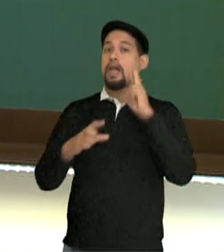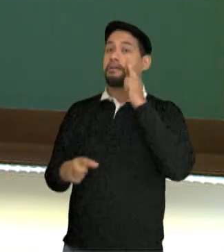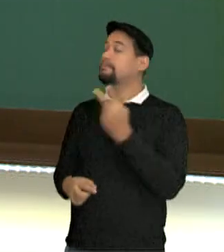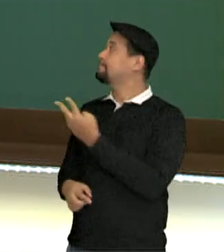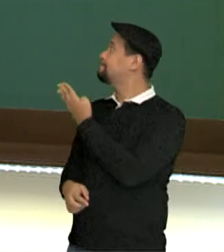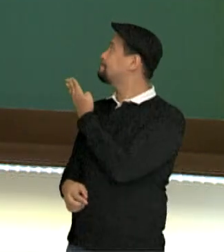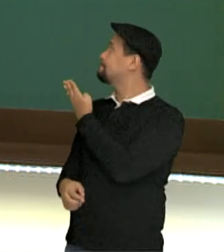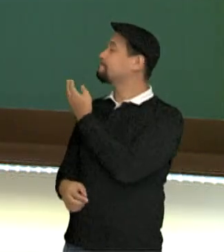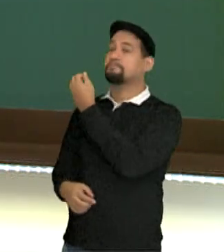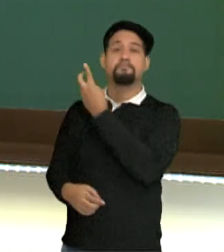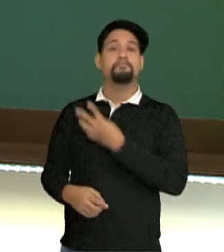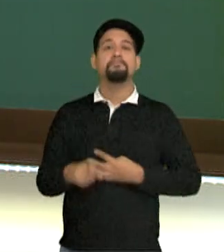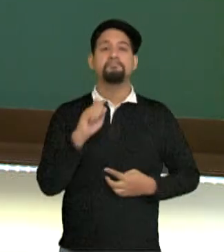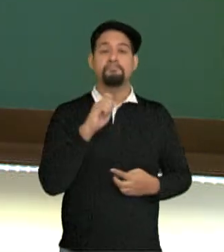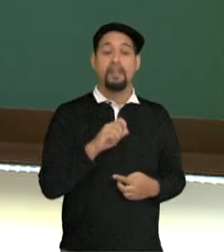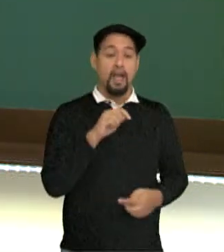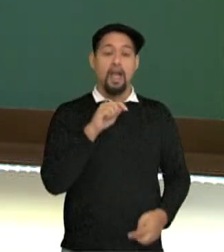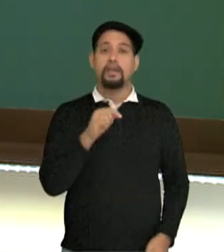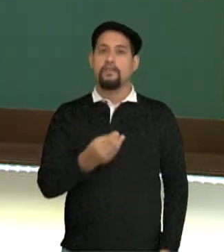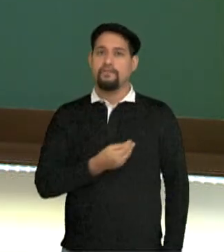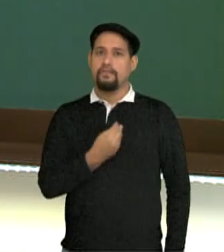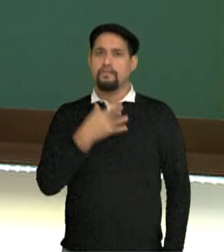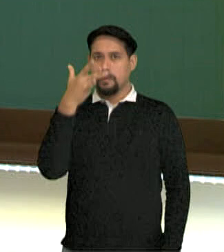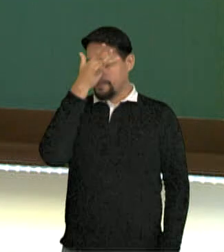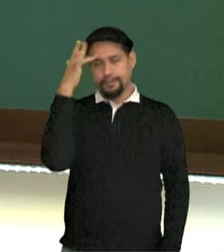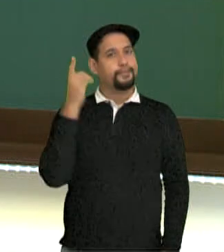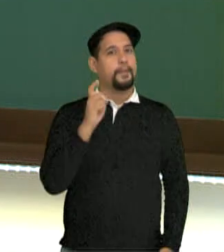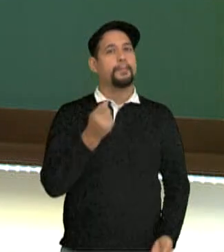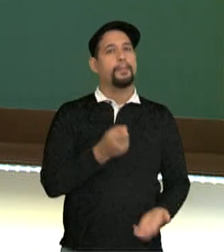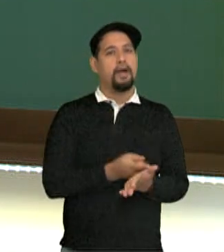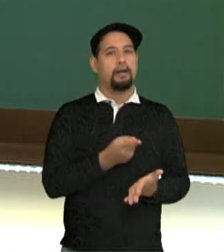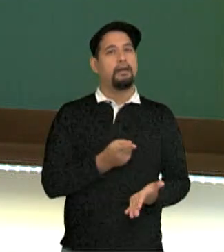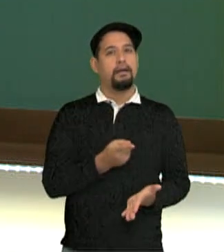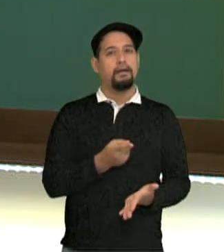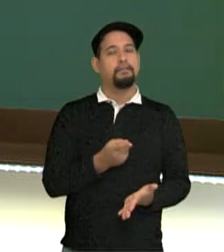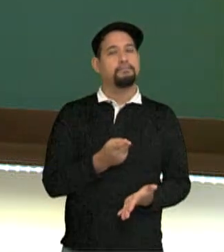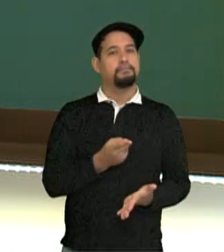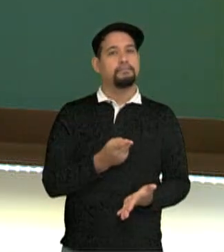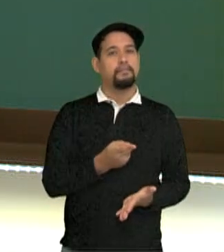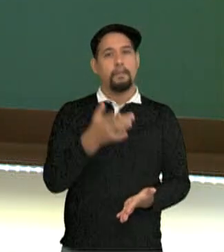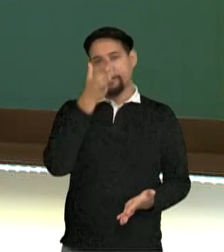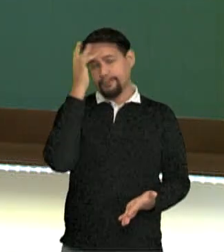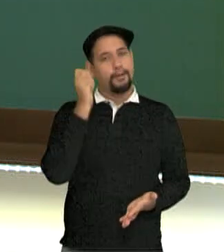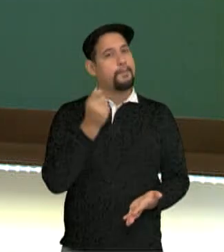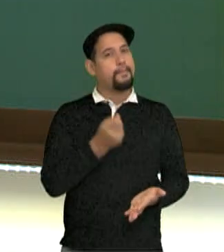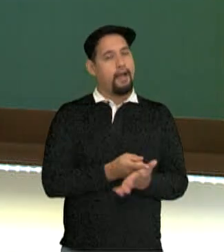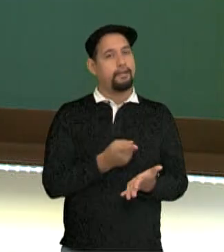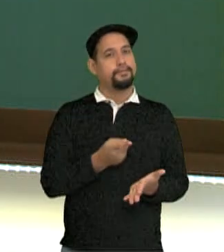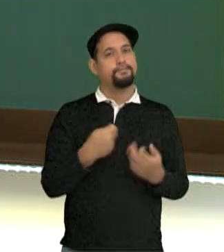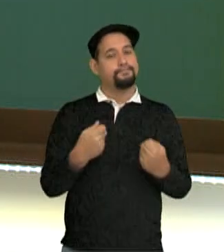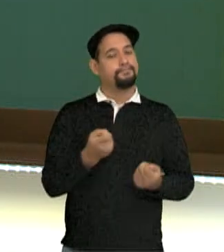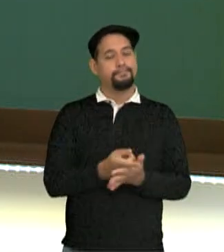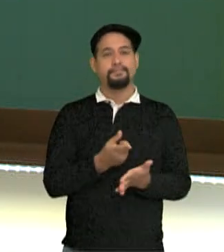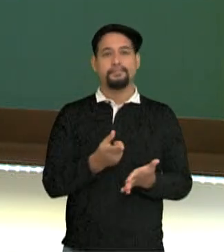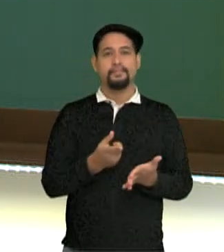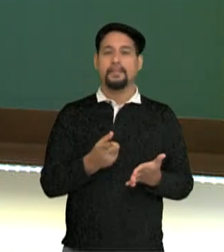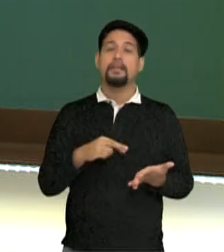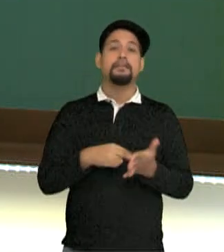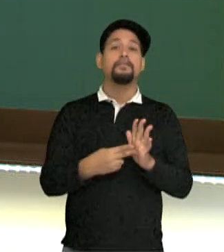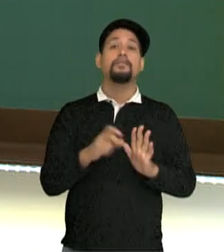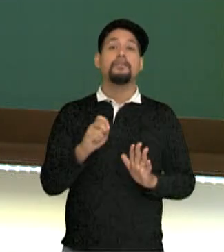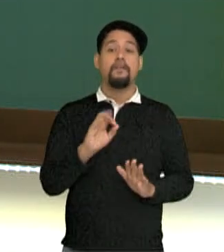ó, aqui mora uma devedora inadimplente. Inadimplente é quem não paga a conta, está devendo. Então, é